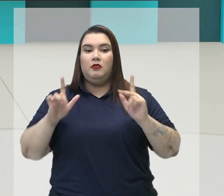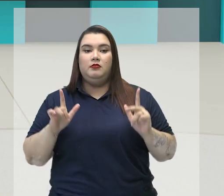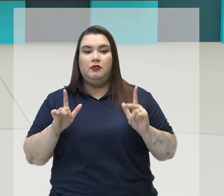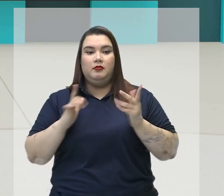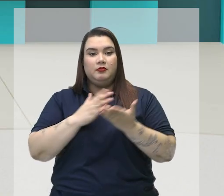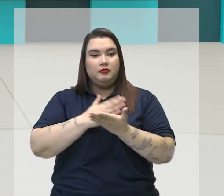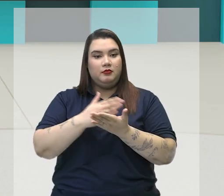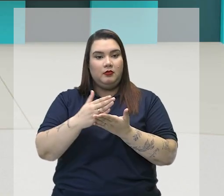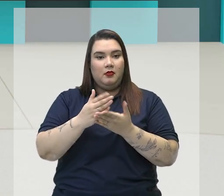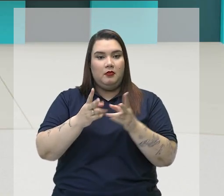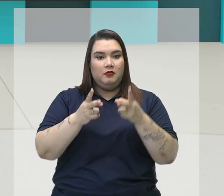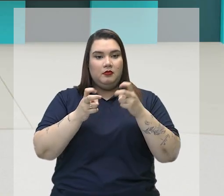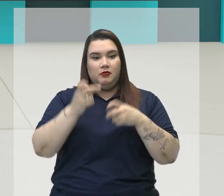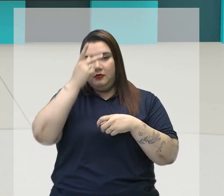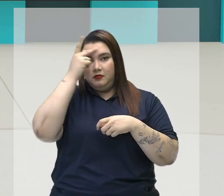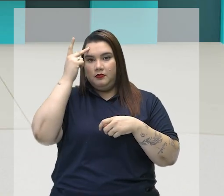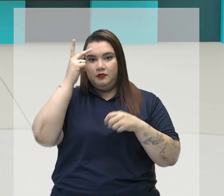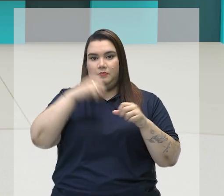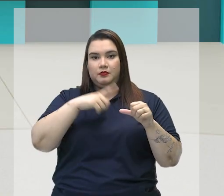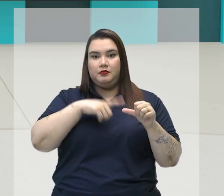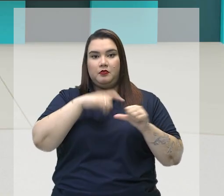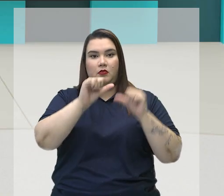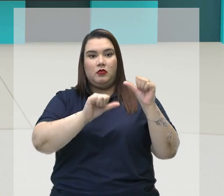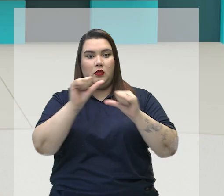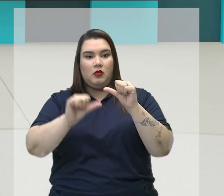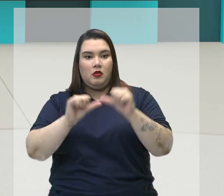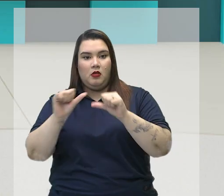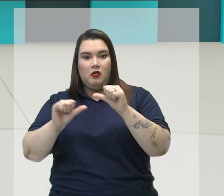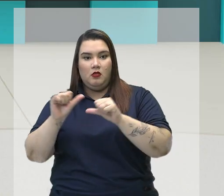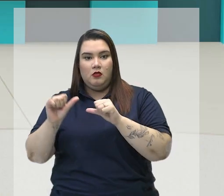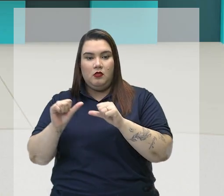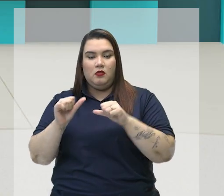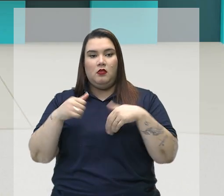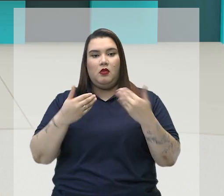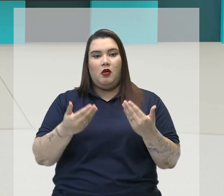a perceber que as pessoas estão fazendo modificações.